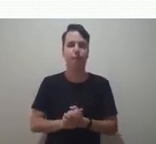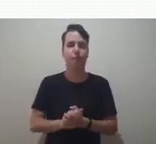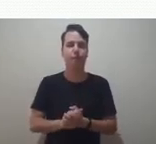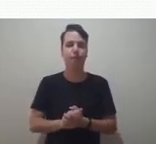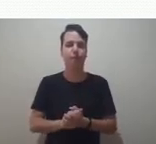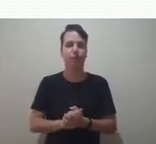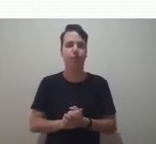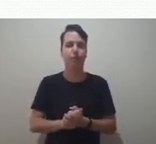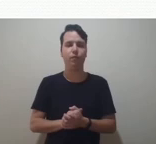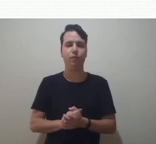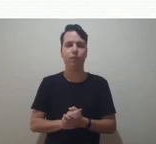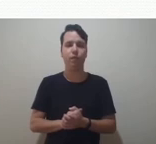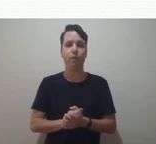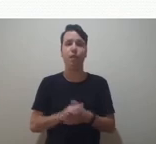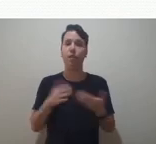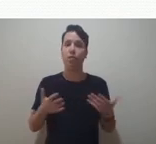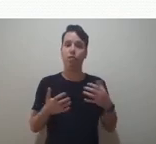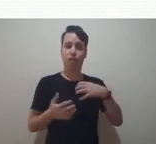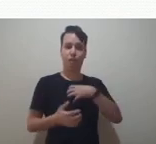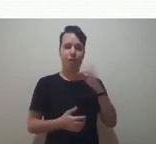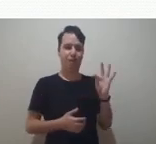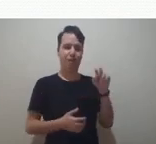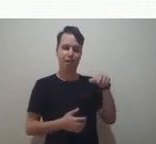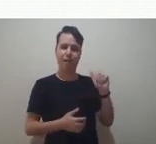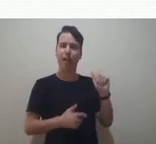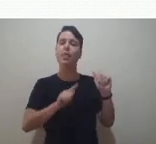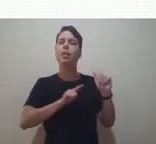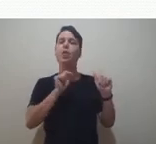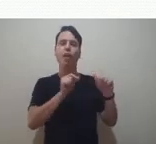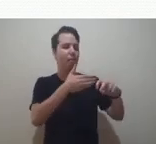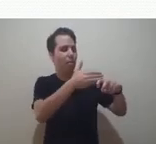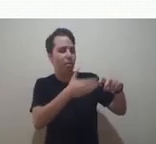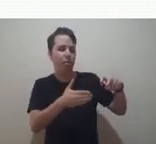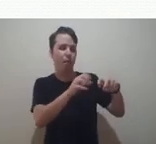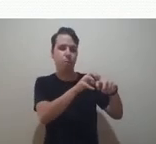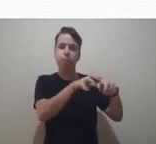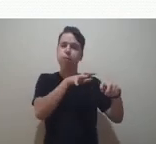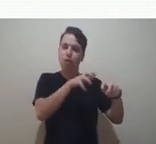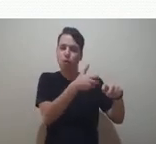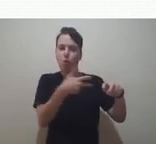Então, com relação aos indicadores de traumas não acidentais, nós temos algumas lesões.